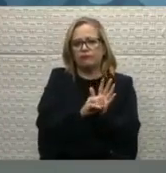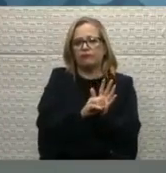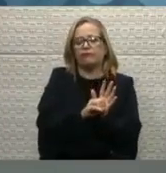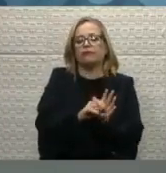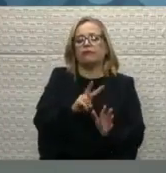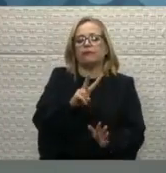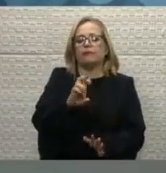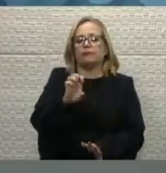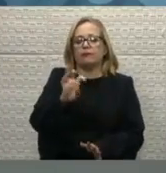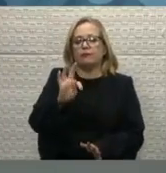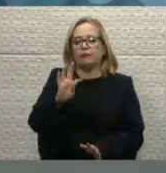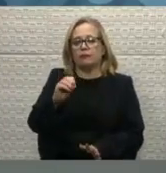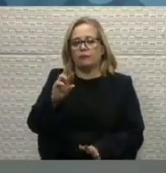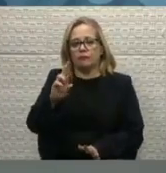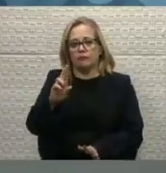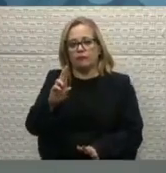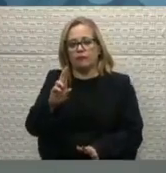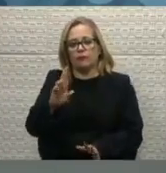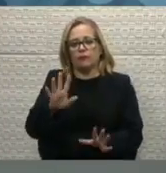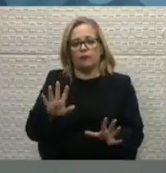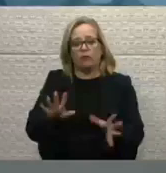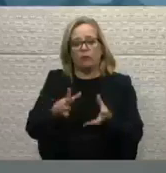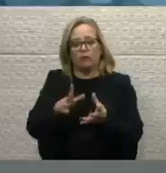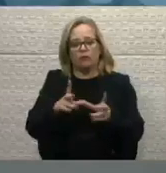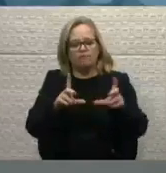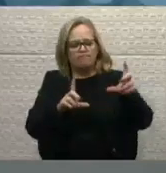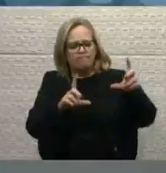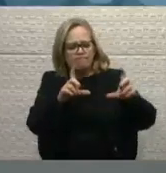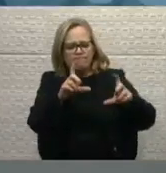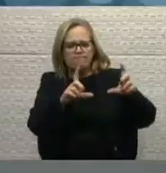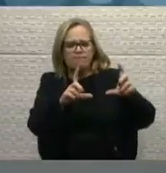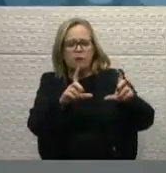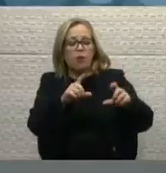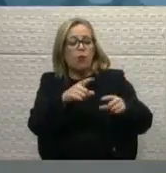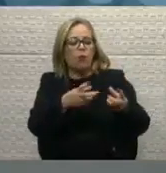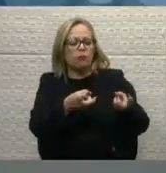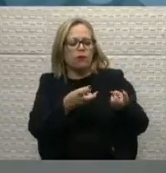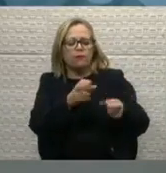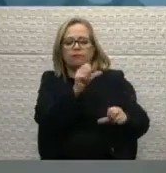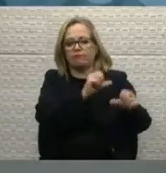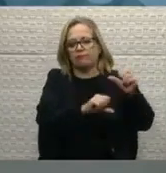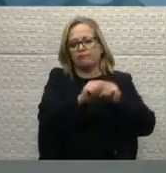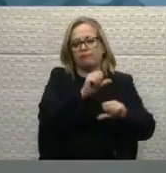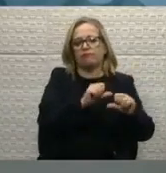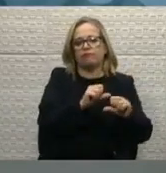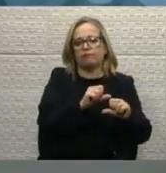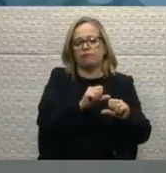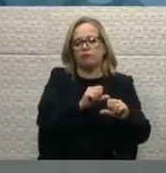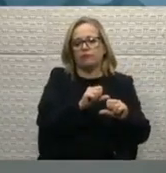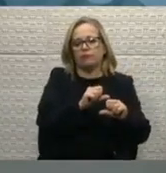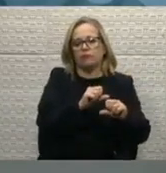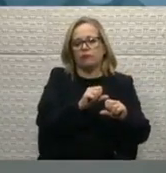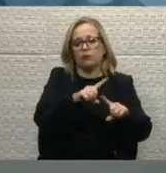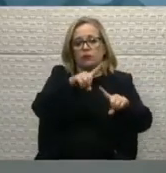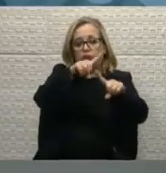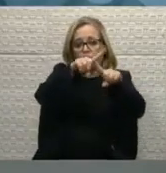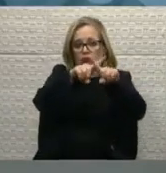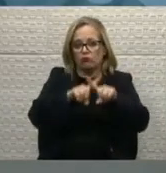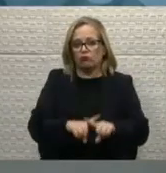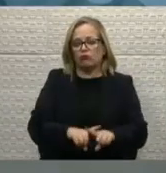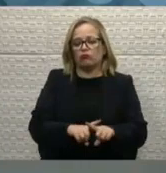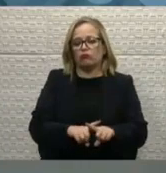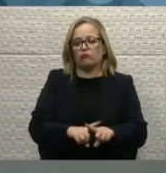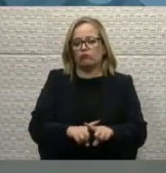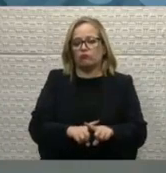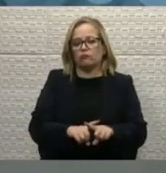domínio de tal forma que a imagem desses vetores pela transformação sejam múltiplos desse vetor. Então,